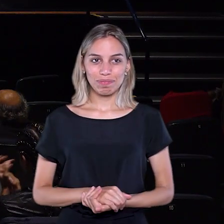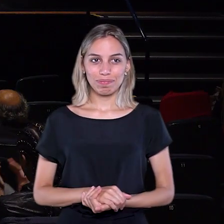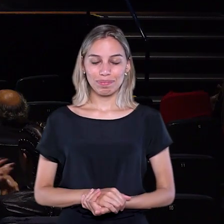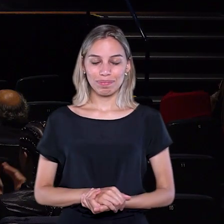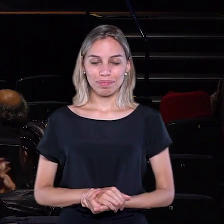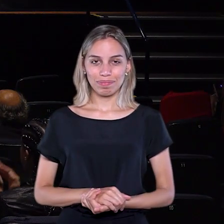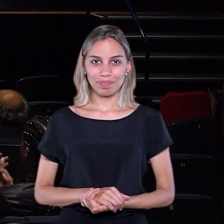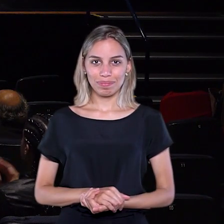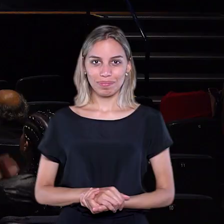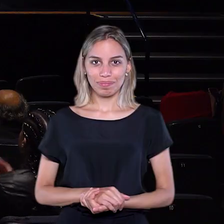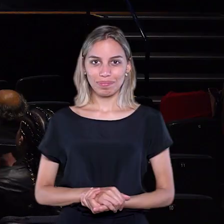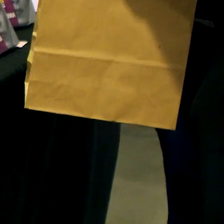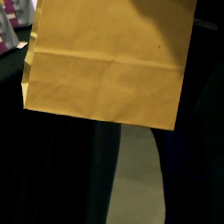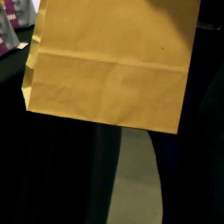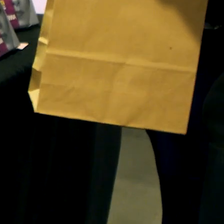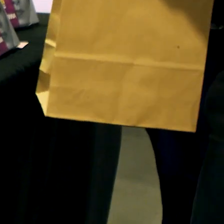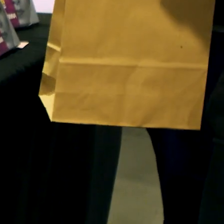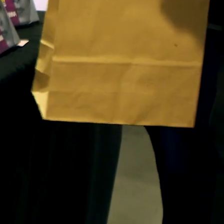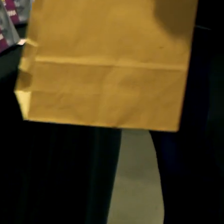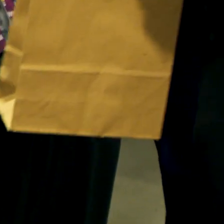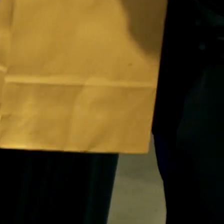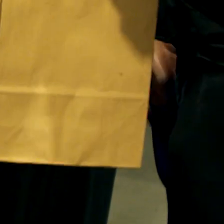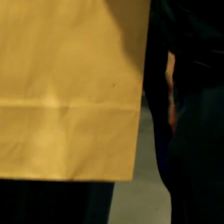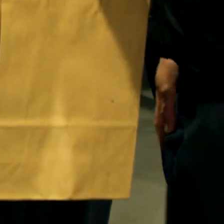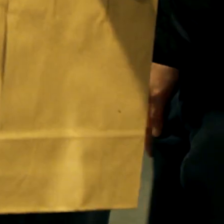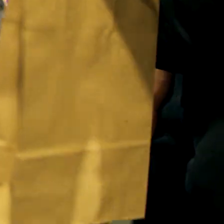corações? Quem vai